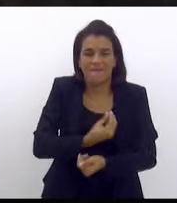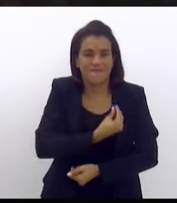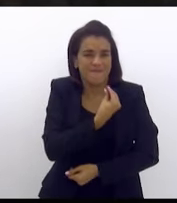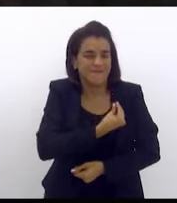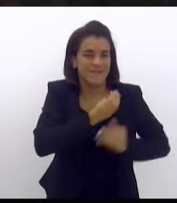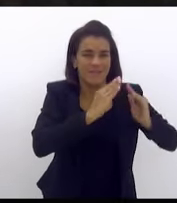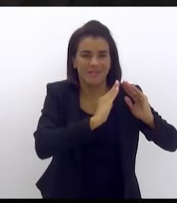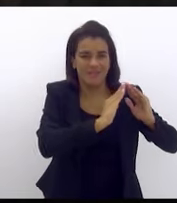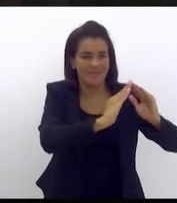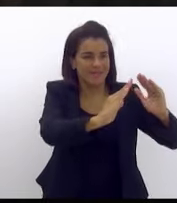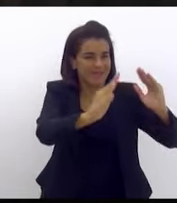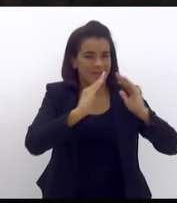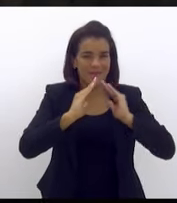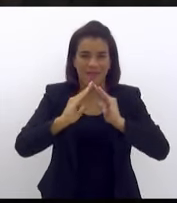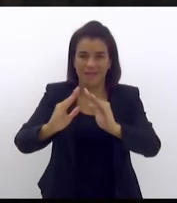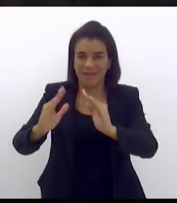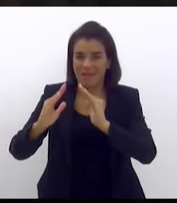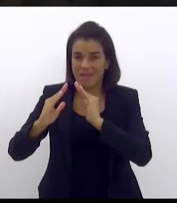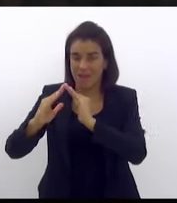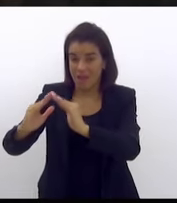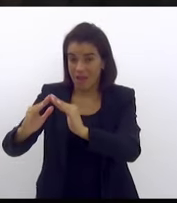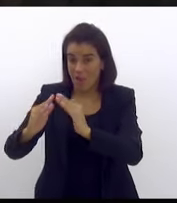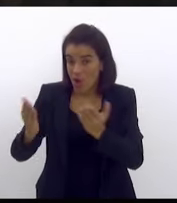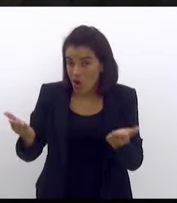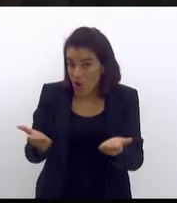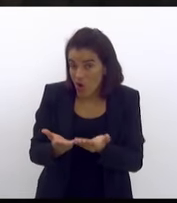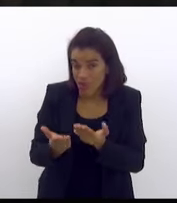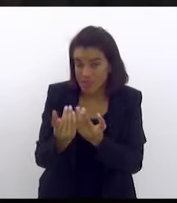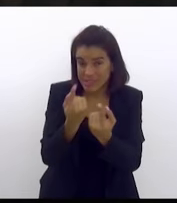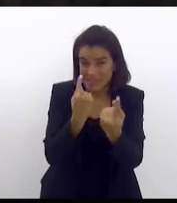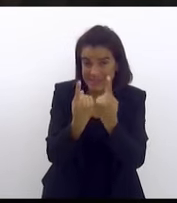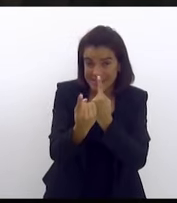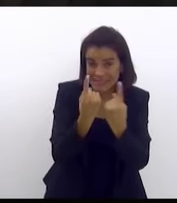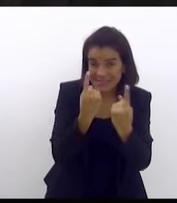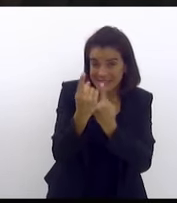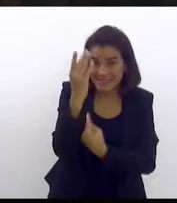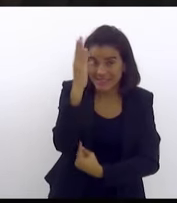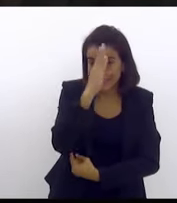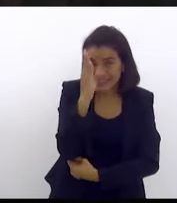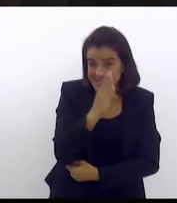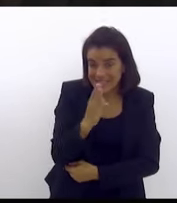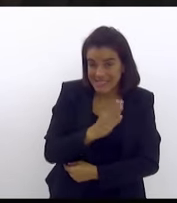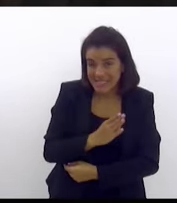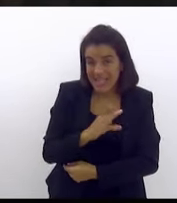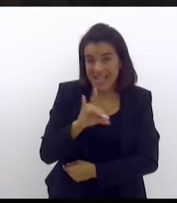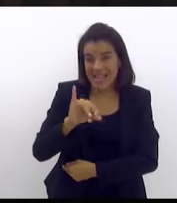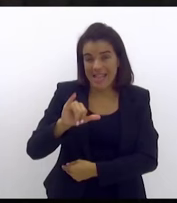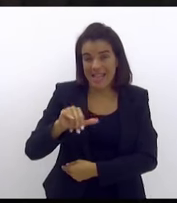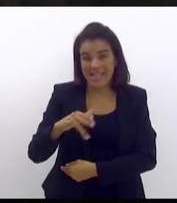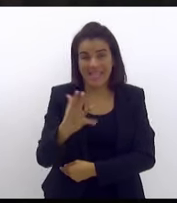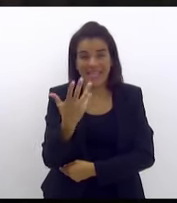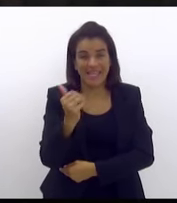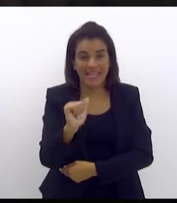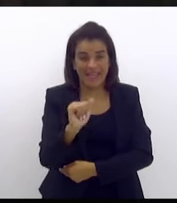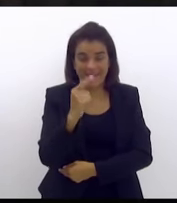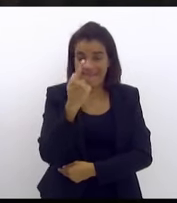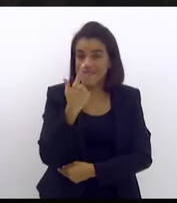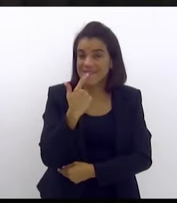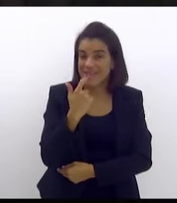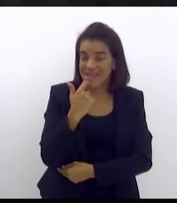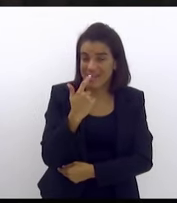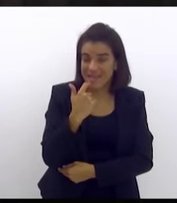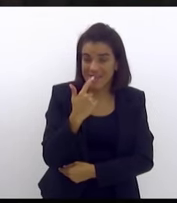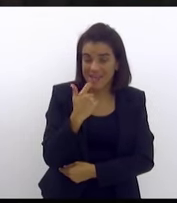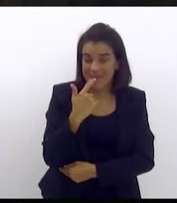Hoje, andar no Brasil, na Avenida Brasil, na linha vermelha, é uma constante, é um